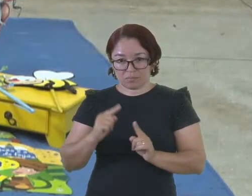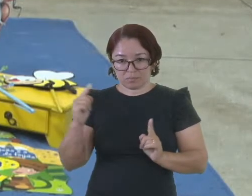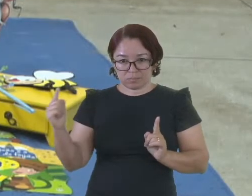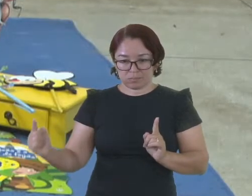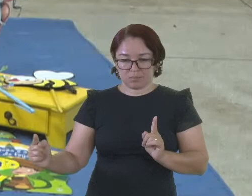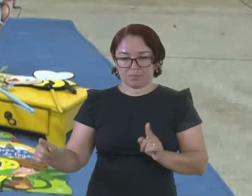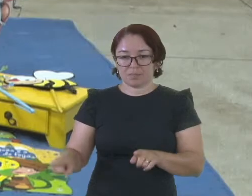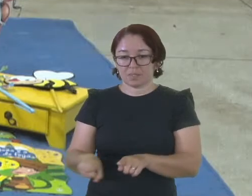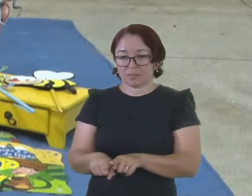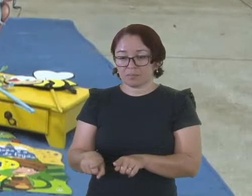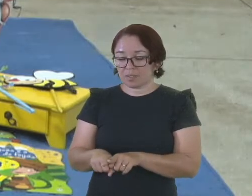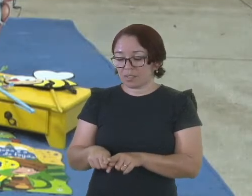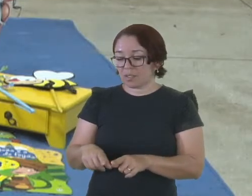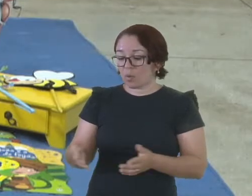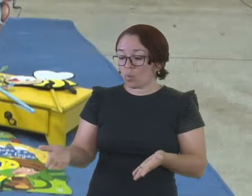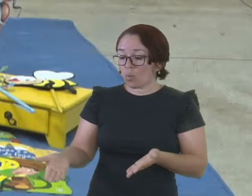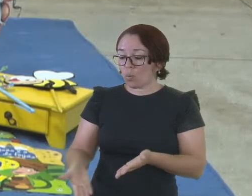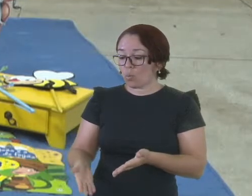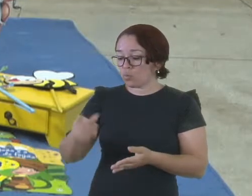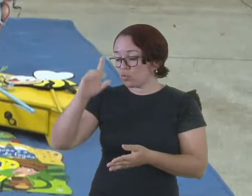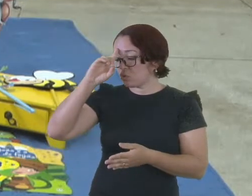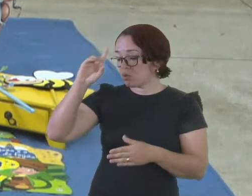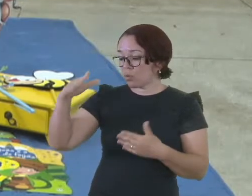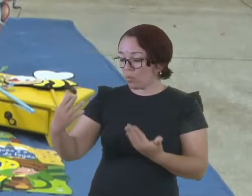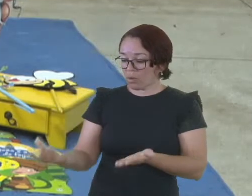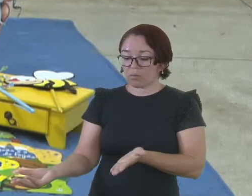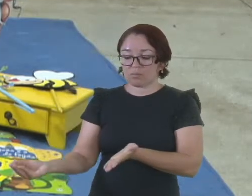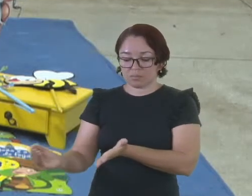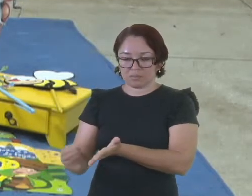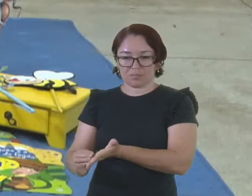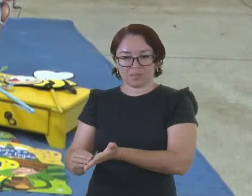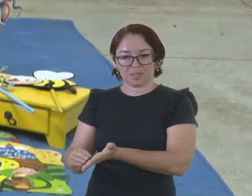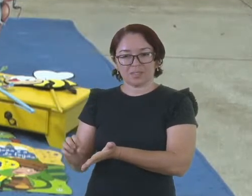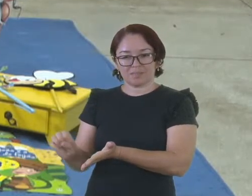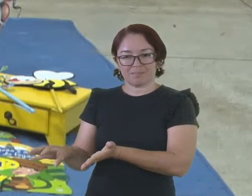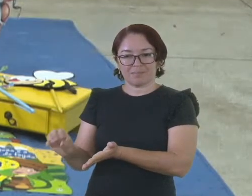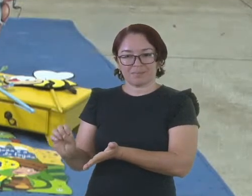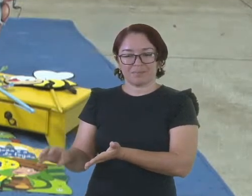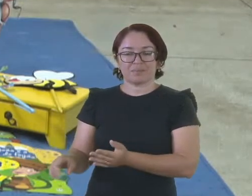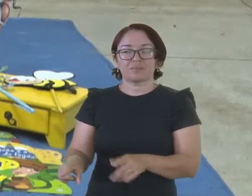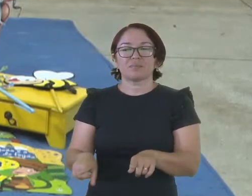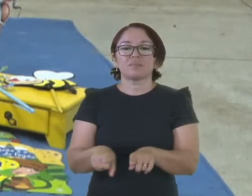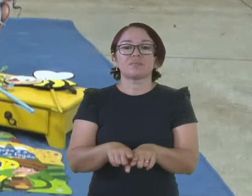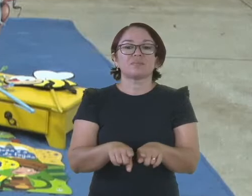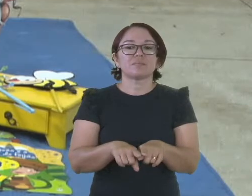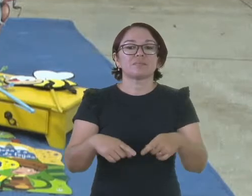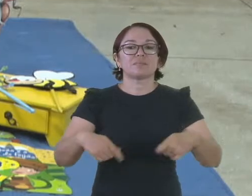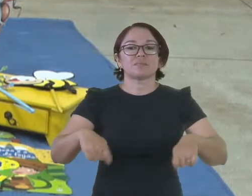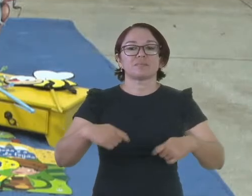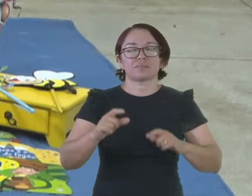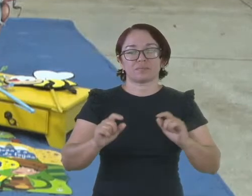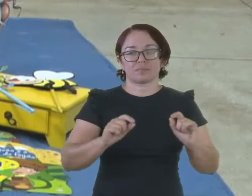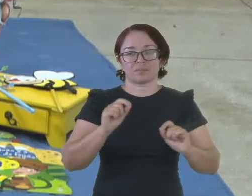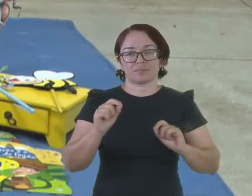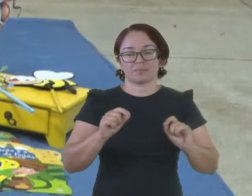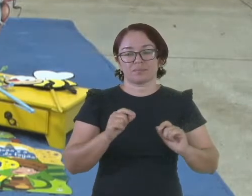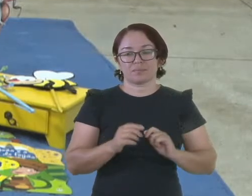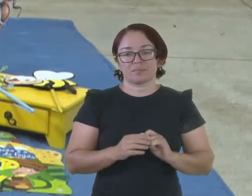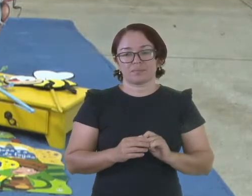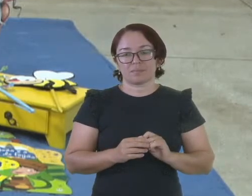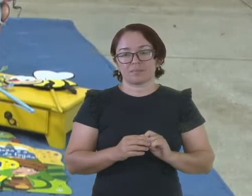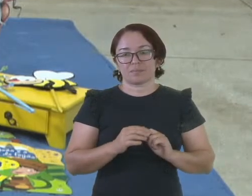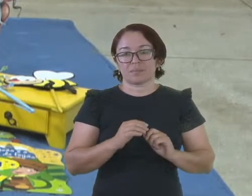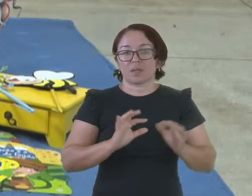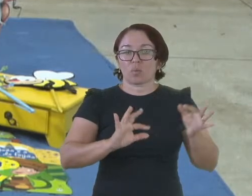data em que a proposta foi realizada. E outra coisa muito importante que a gente sempre diz aqui é para mostrar o calendário